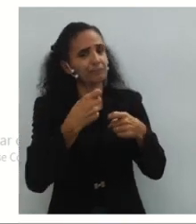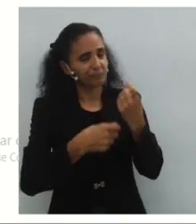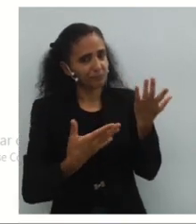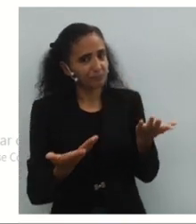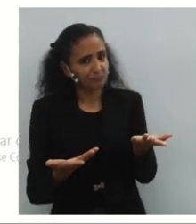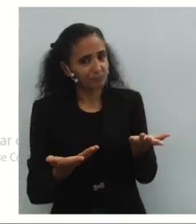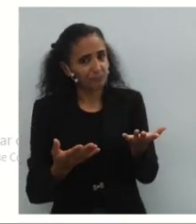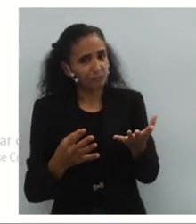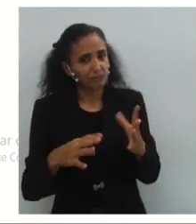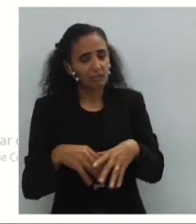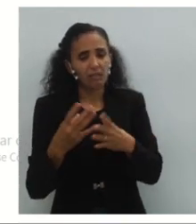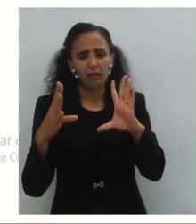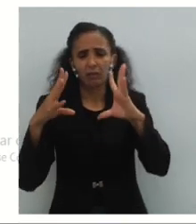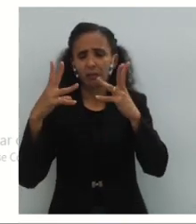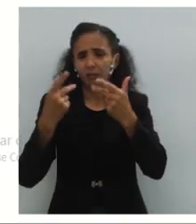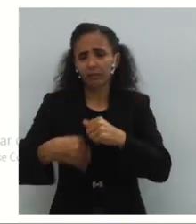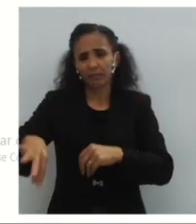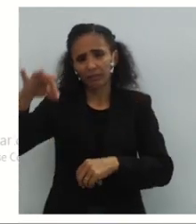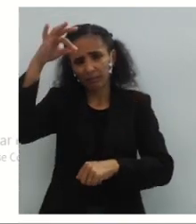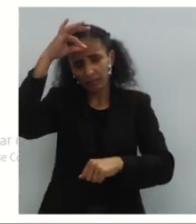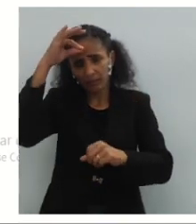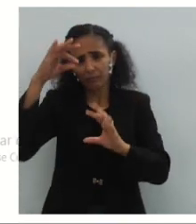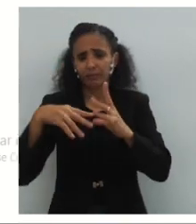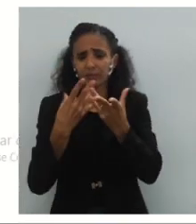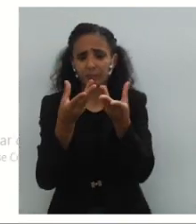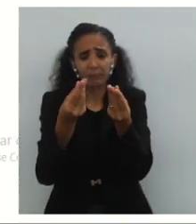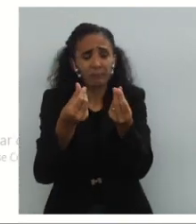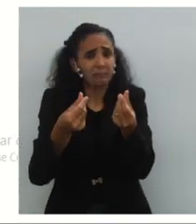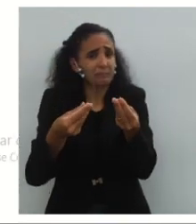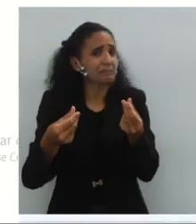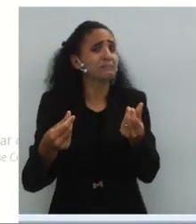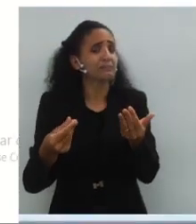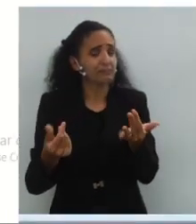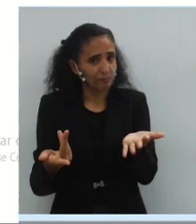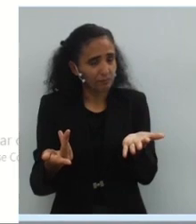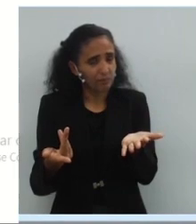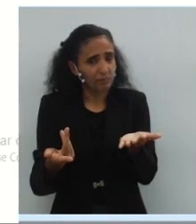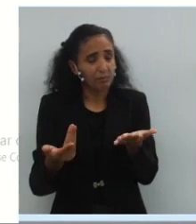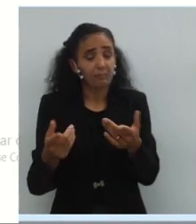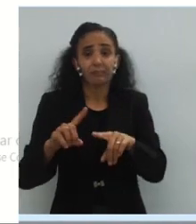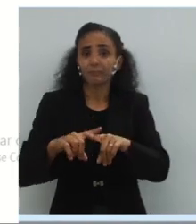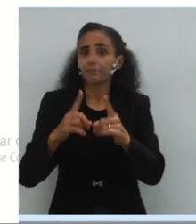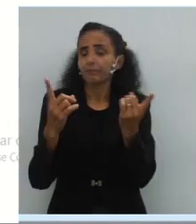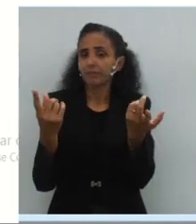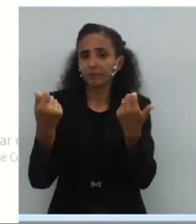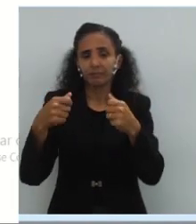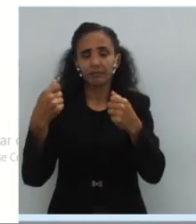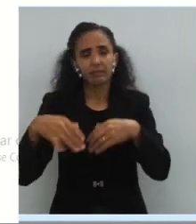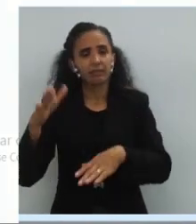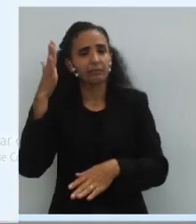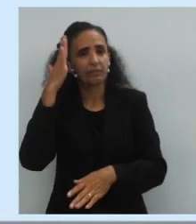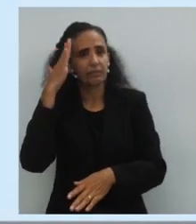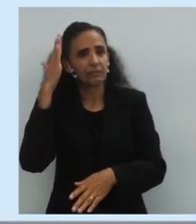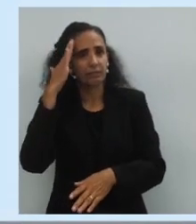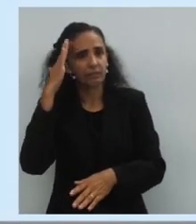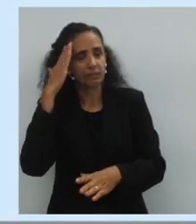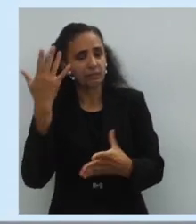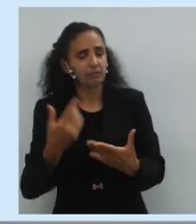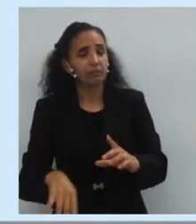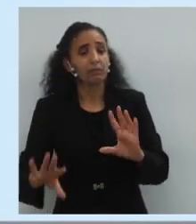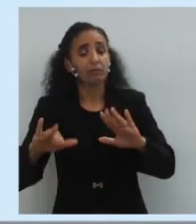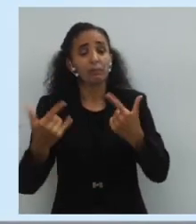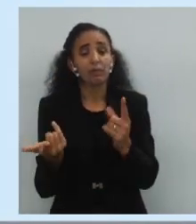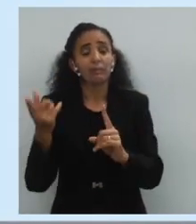a candidíase, né? Que também causam aí corrimentos vaginais, mas não são consideradas